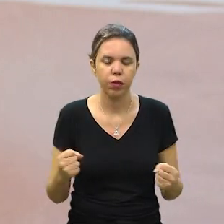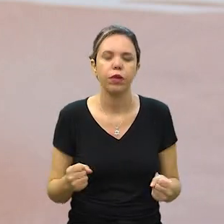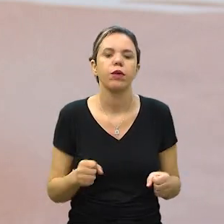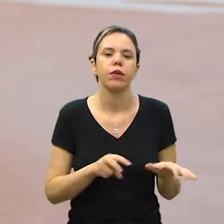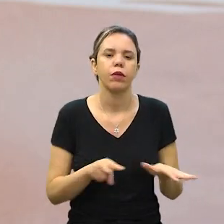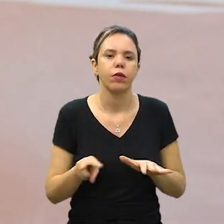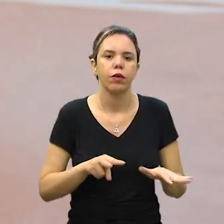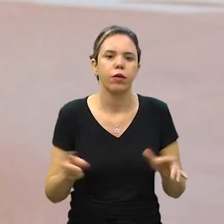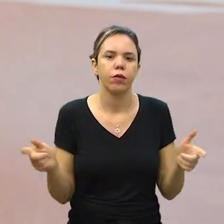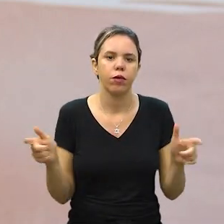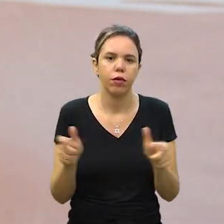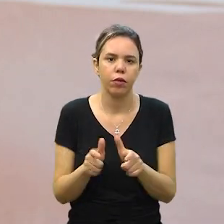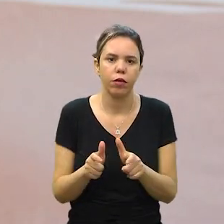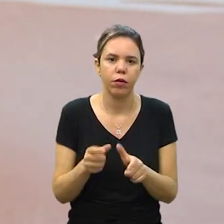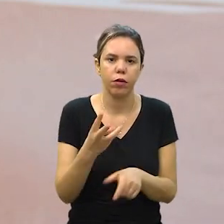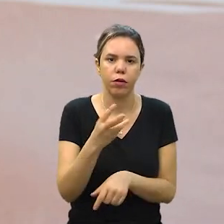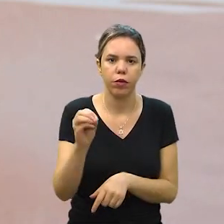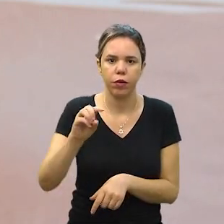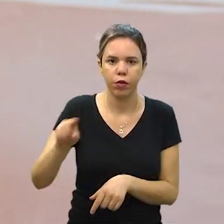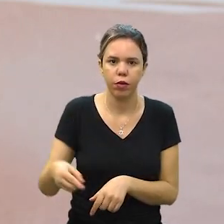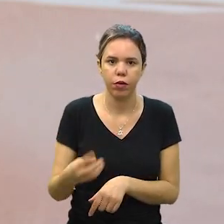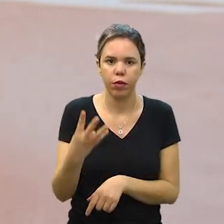físicas semanais caiu aí